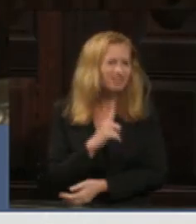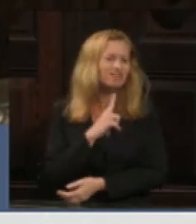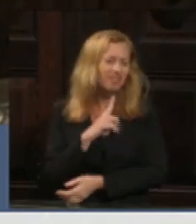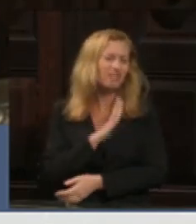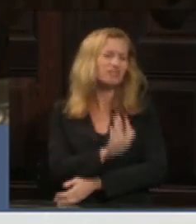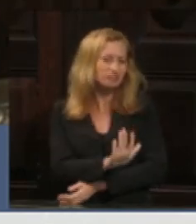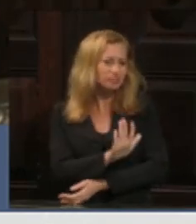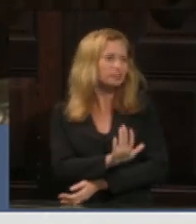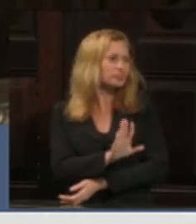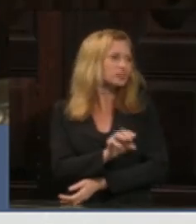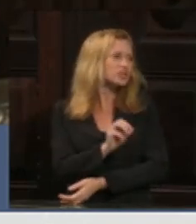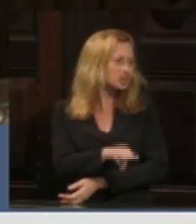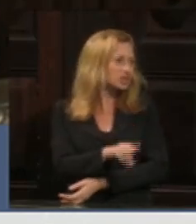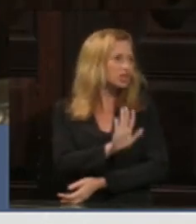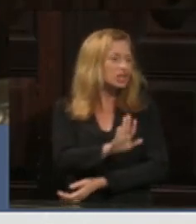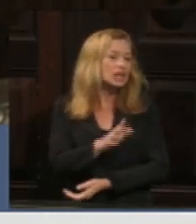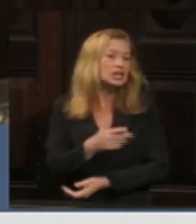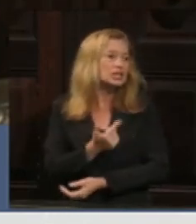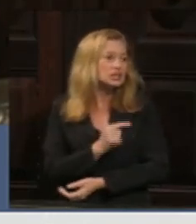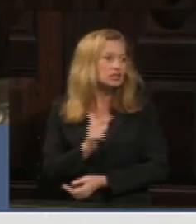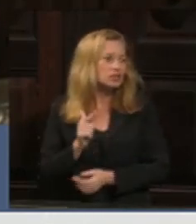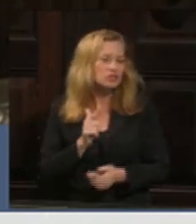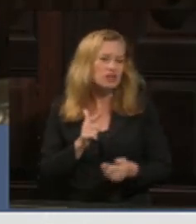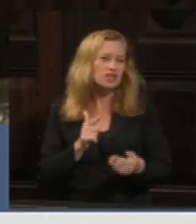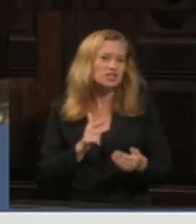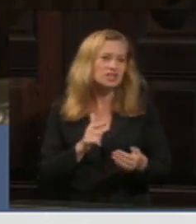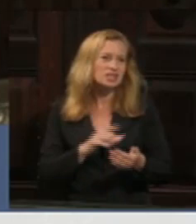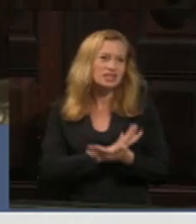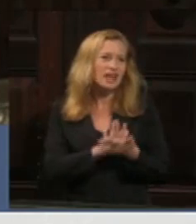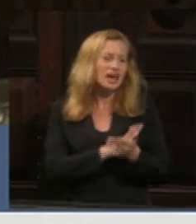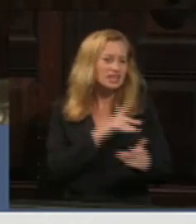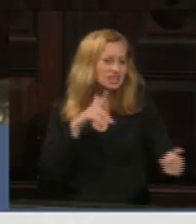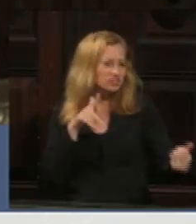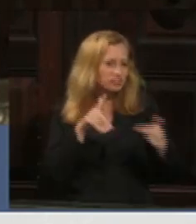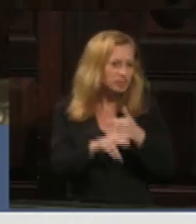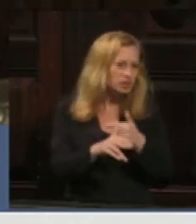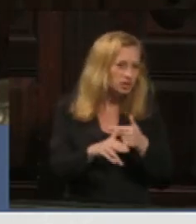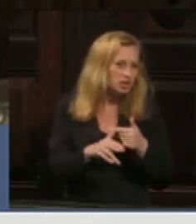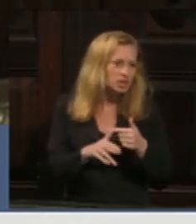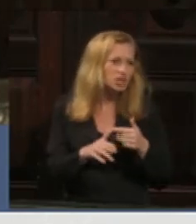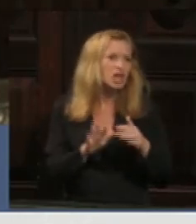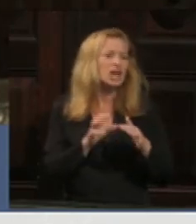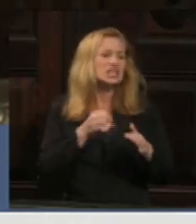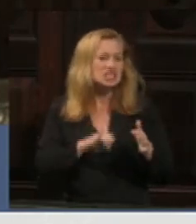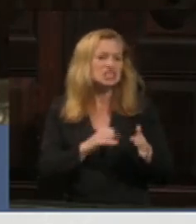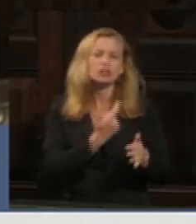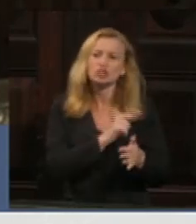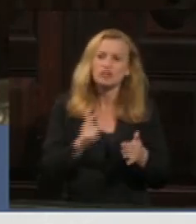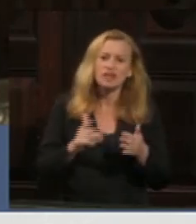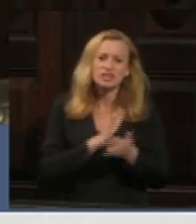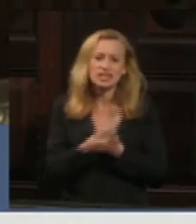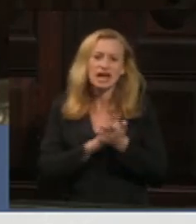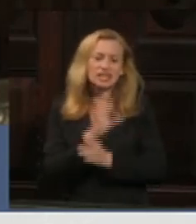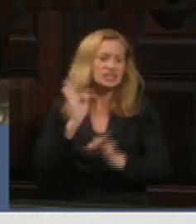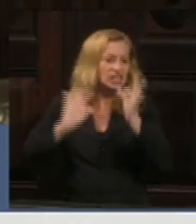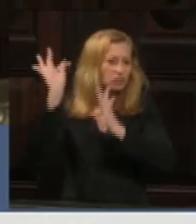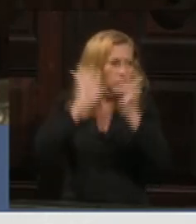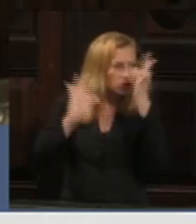ver. Se não houvesse esse arsenal tecnológico que a Polícia Civil usou,